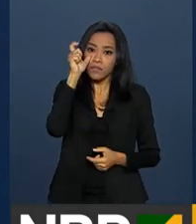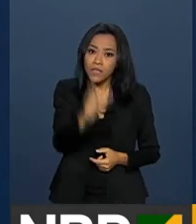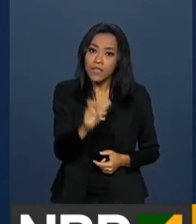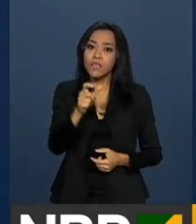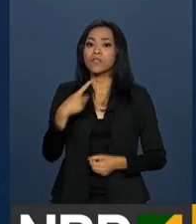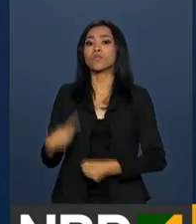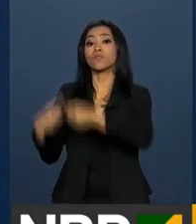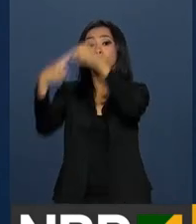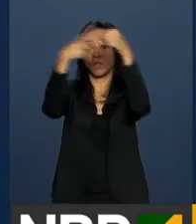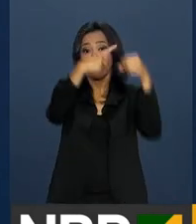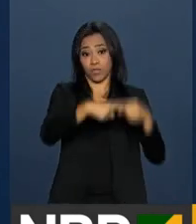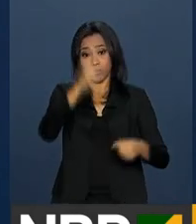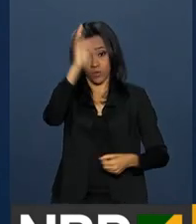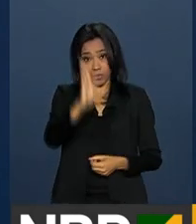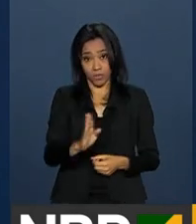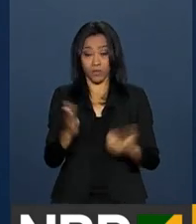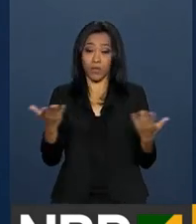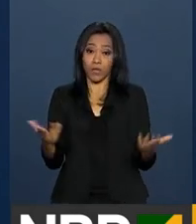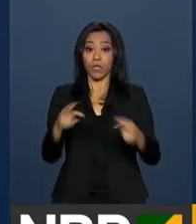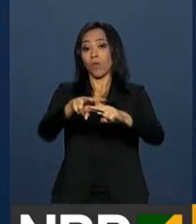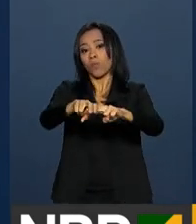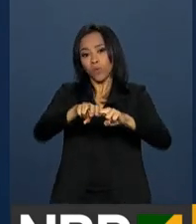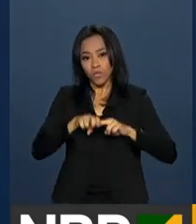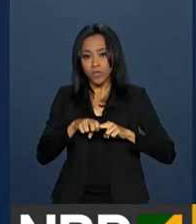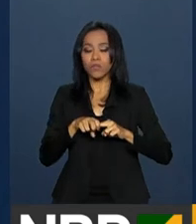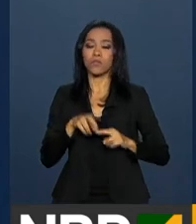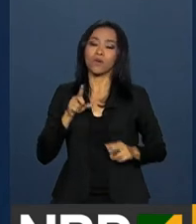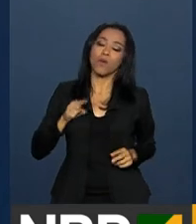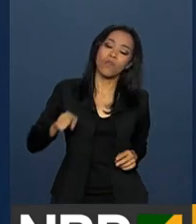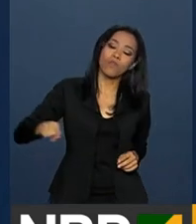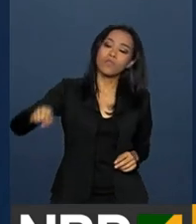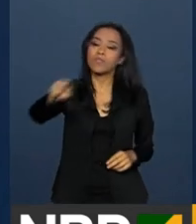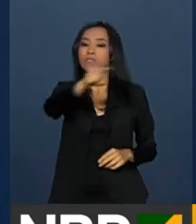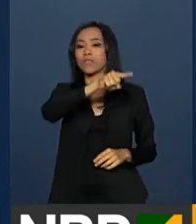dos municípios brasileiros. Por isso